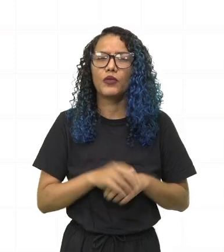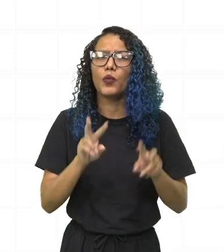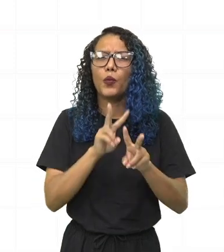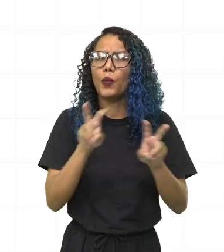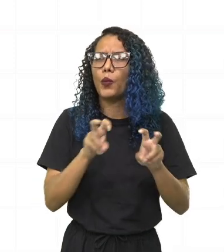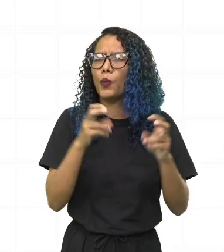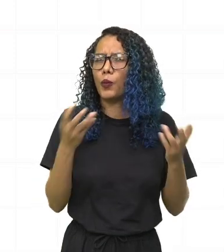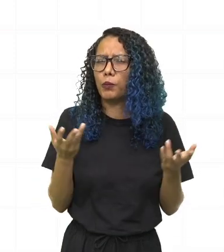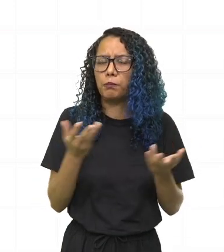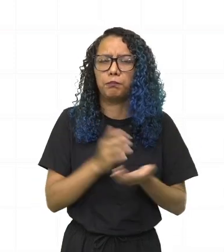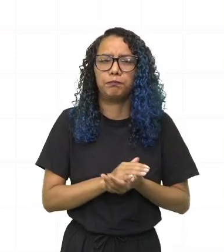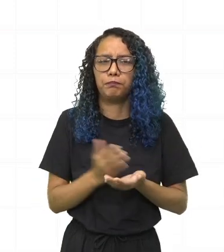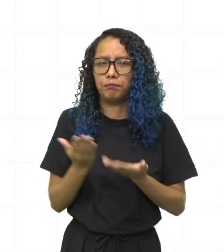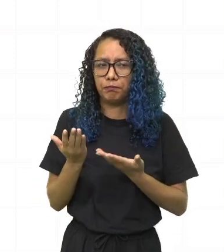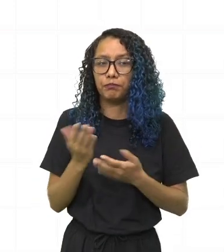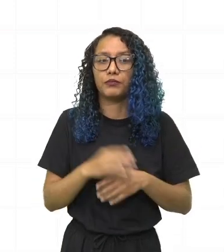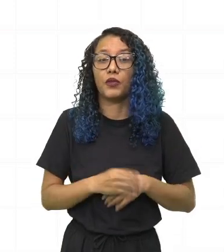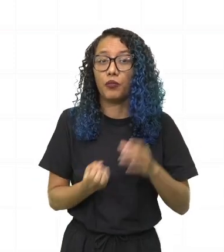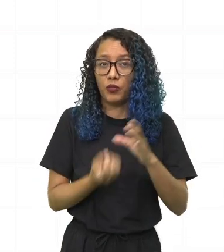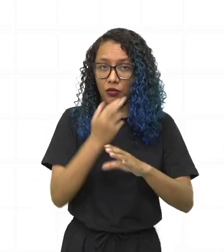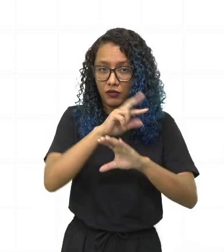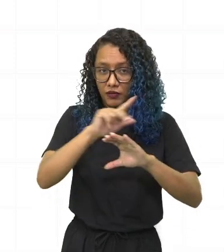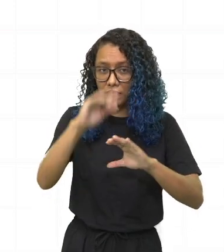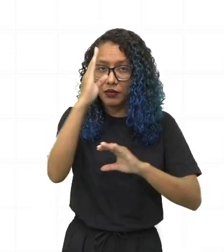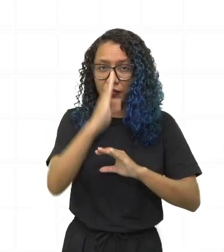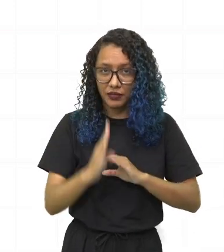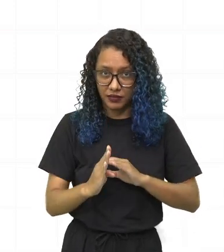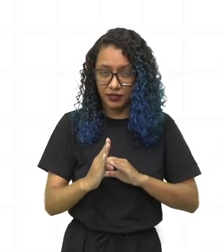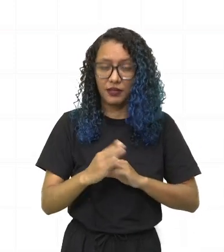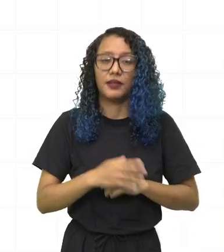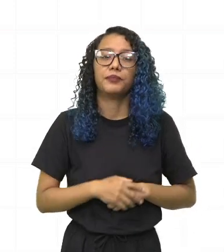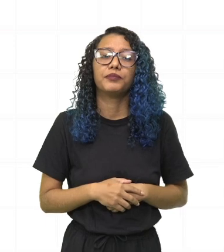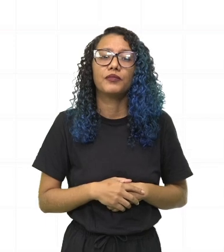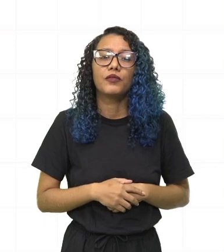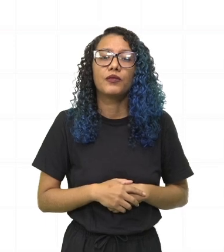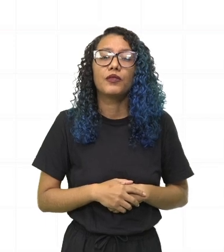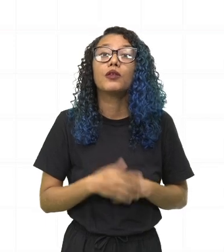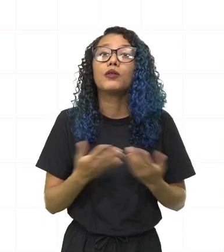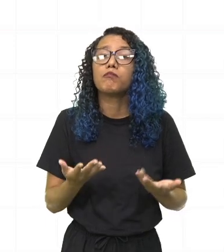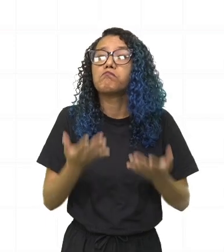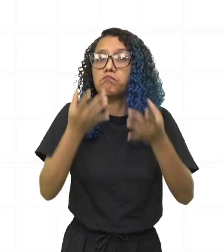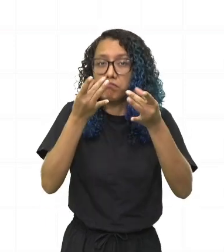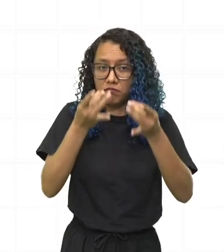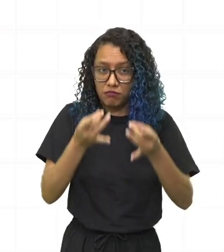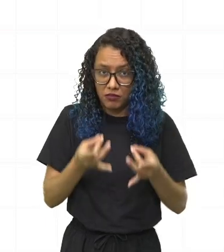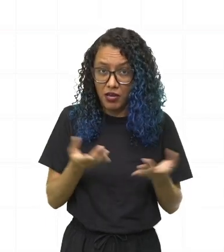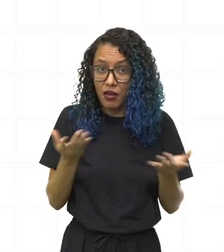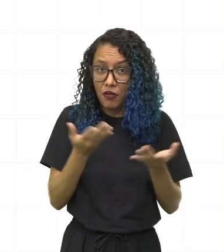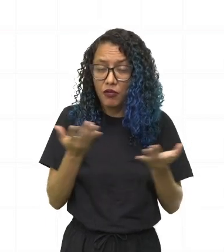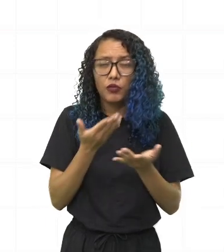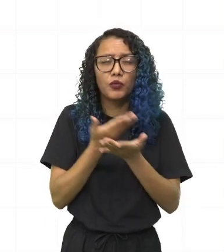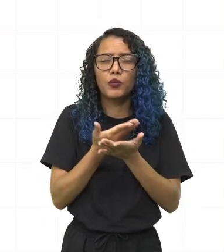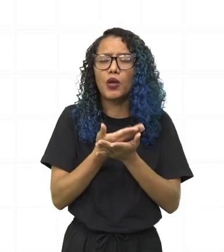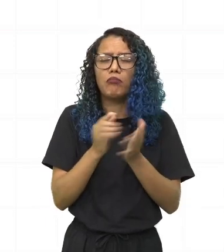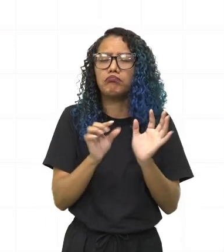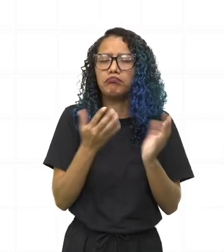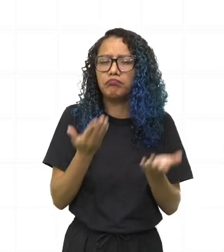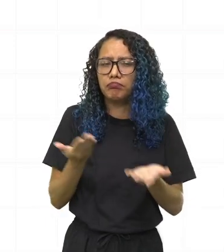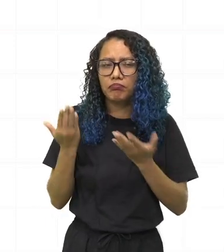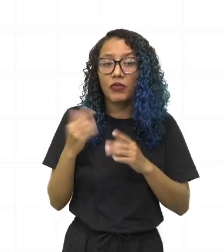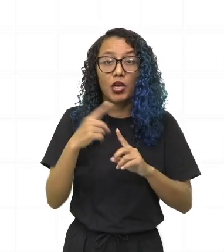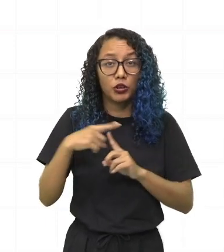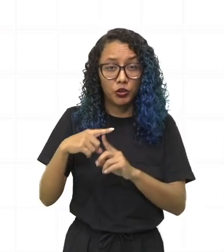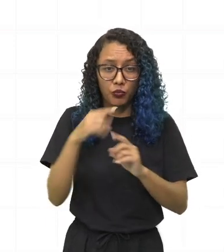tem como objeto de conhecimento biodiversidade brasileira. No detalhamento, nós iremos verificar fontes